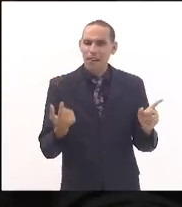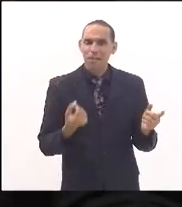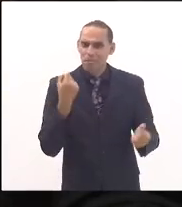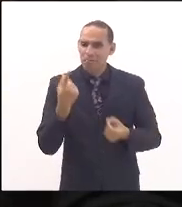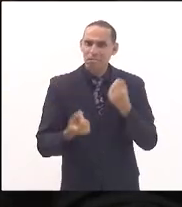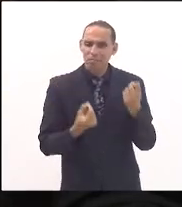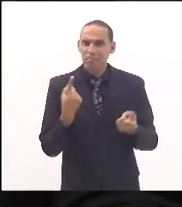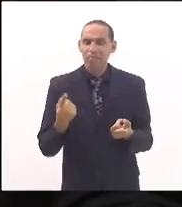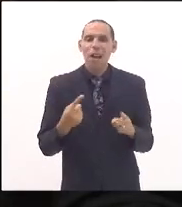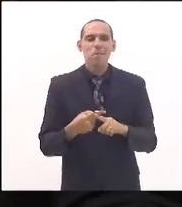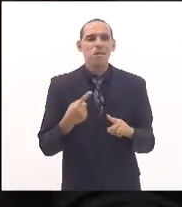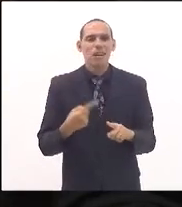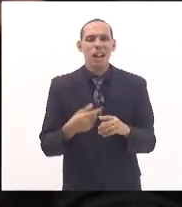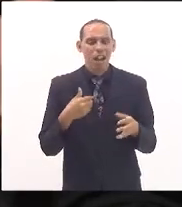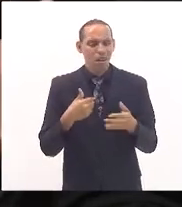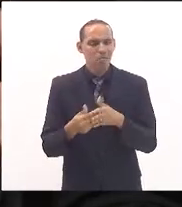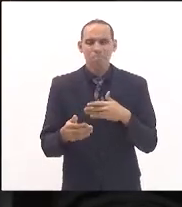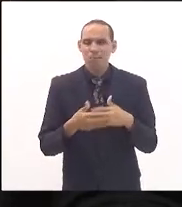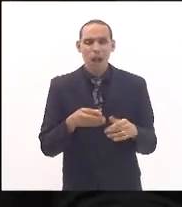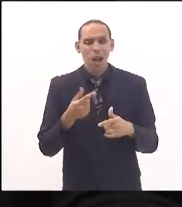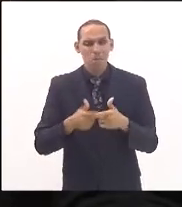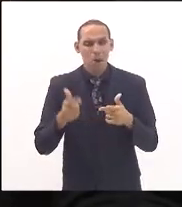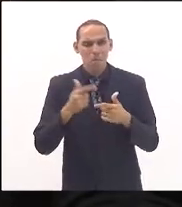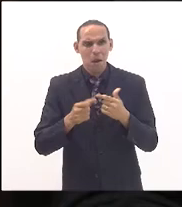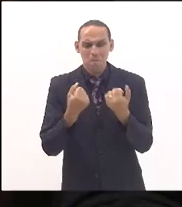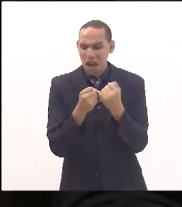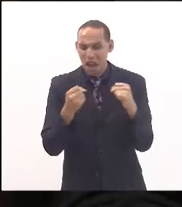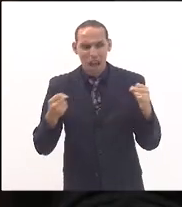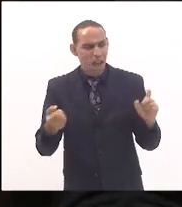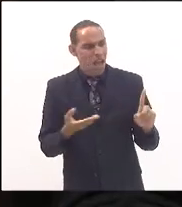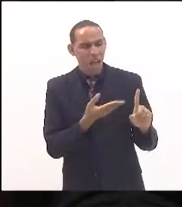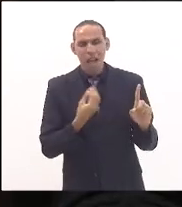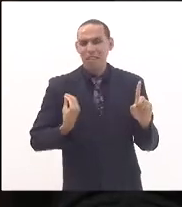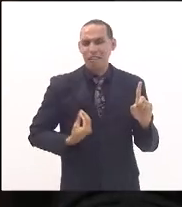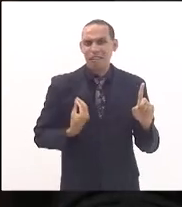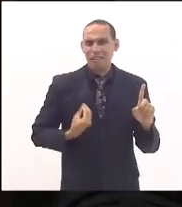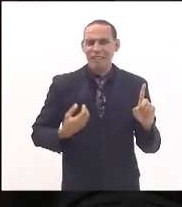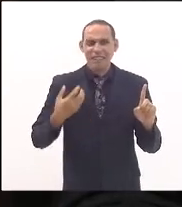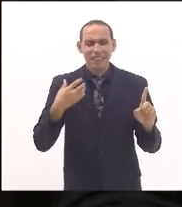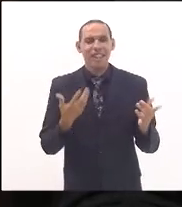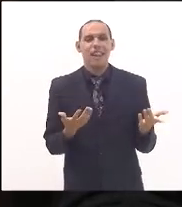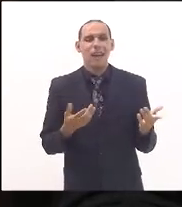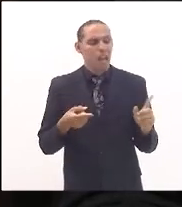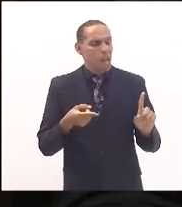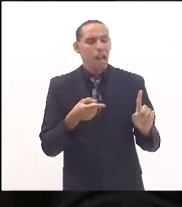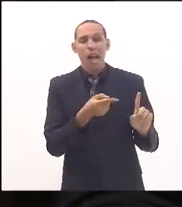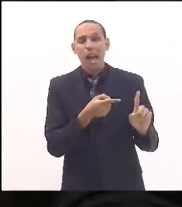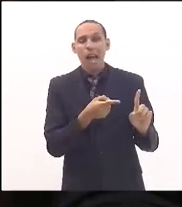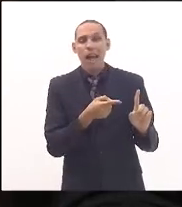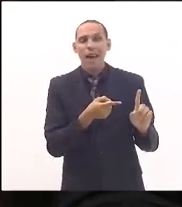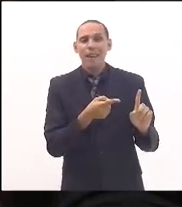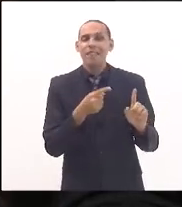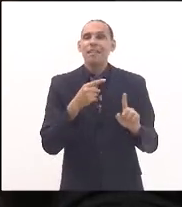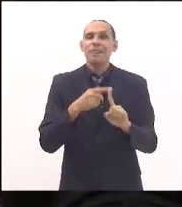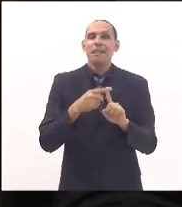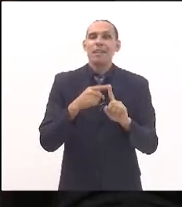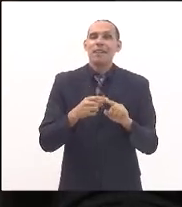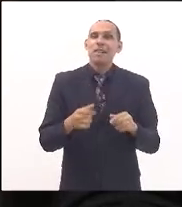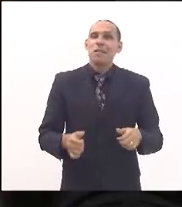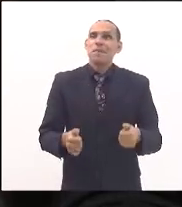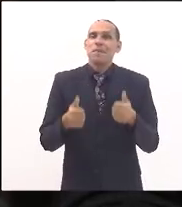porque por maior que seja a dificuldade que ela esteja vivendo ela tá sempre com otimismo